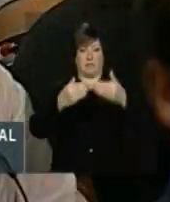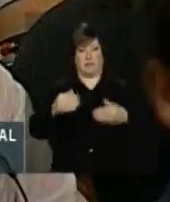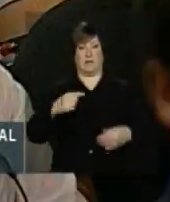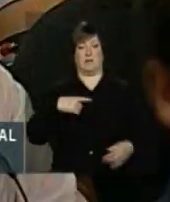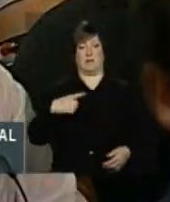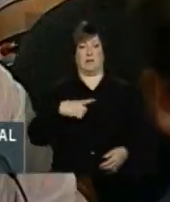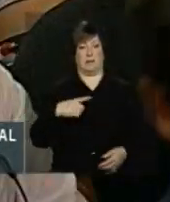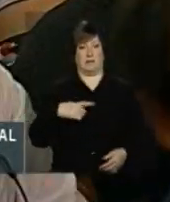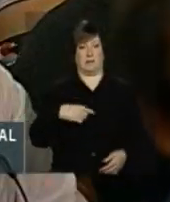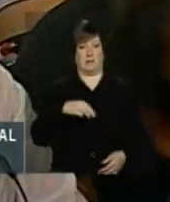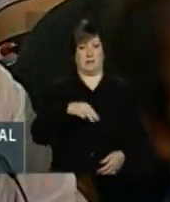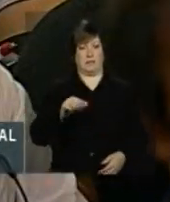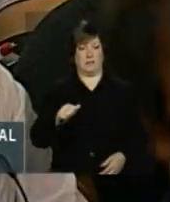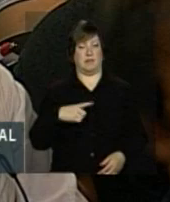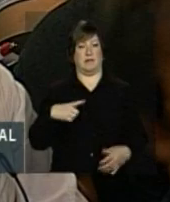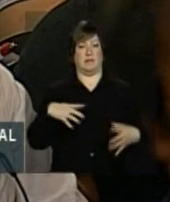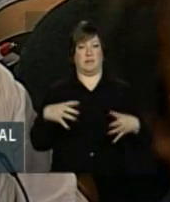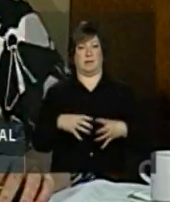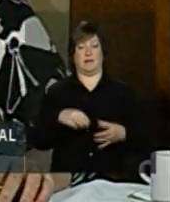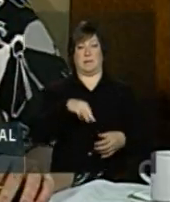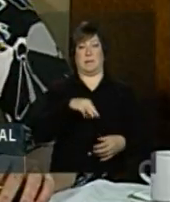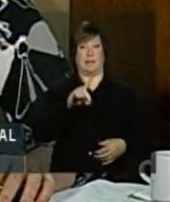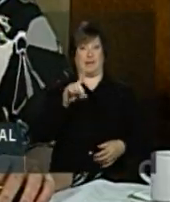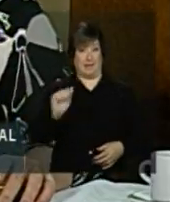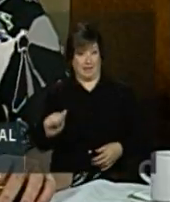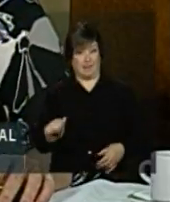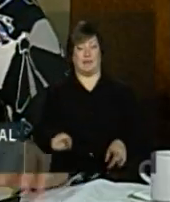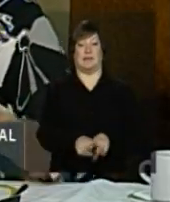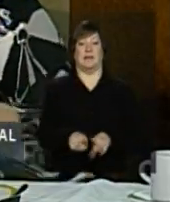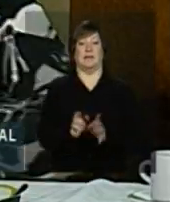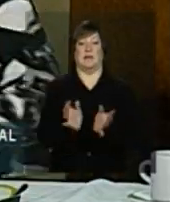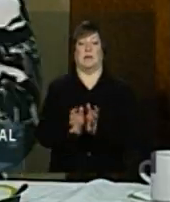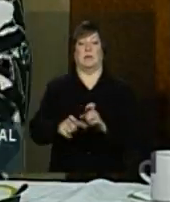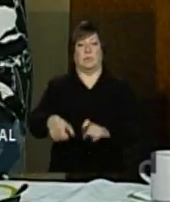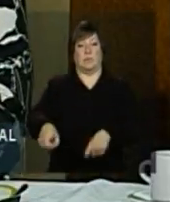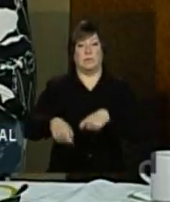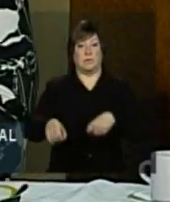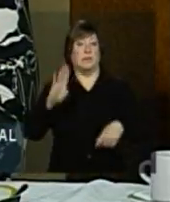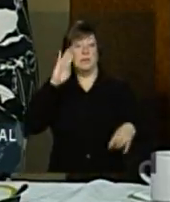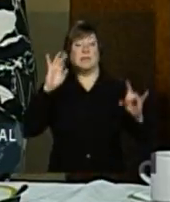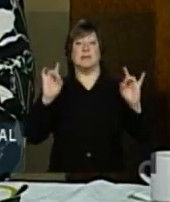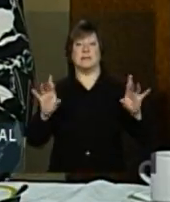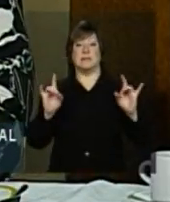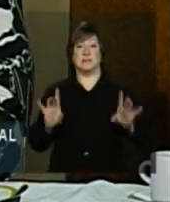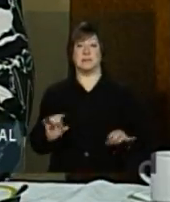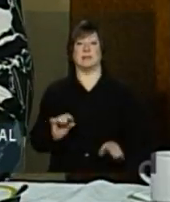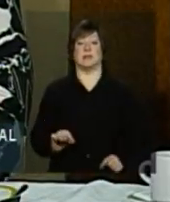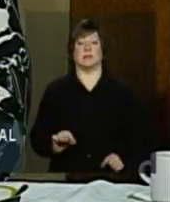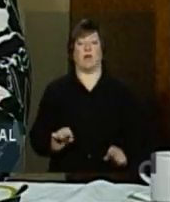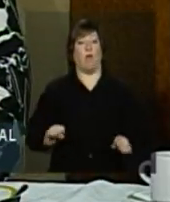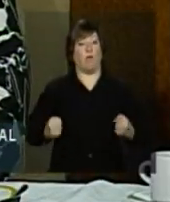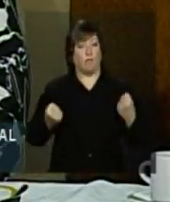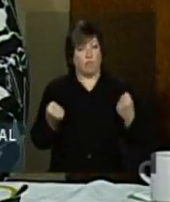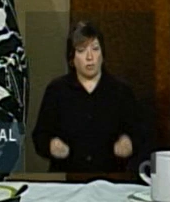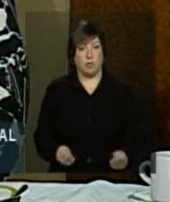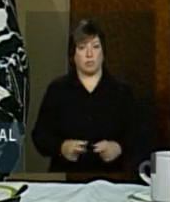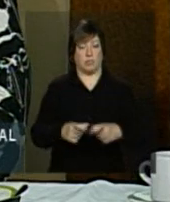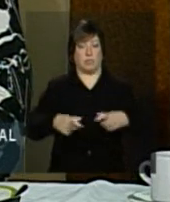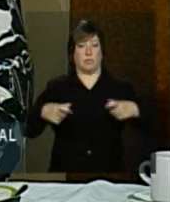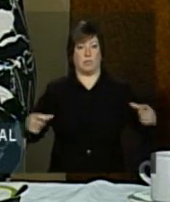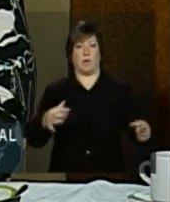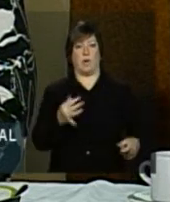MDS mas que são voltadas para o setor Rural eu destaco em especial o fortalecimento e a ampliação do